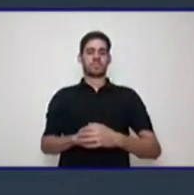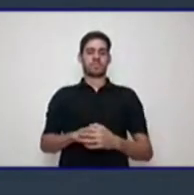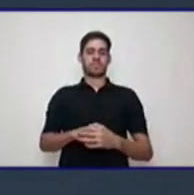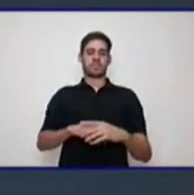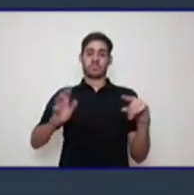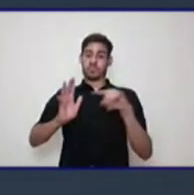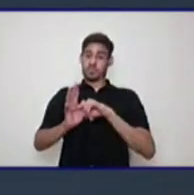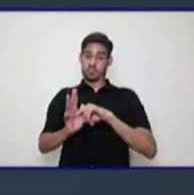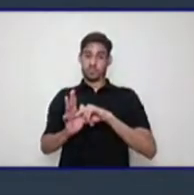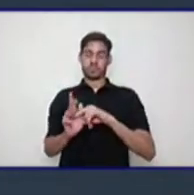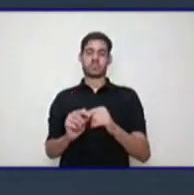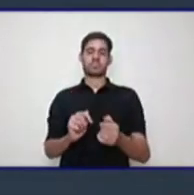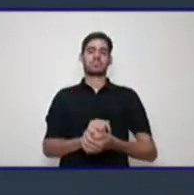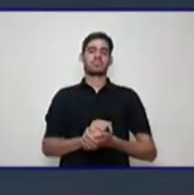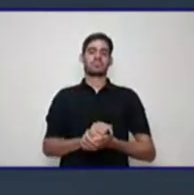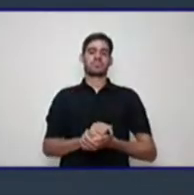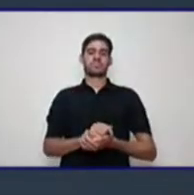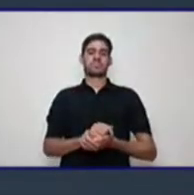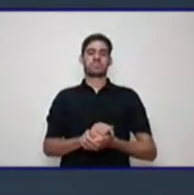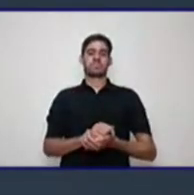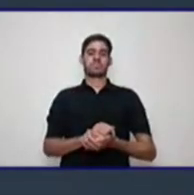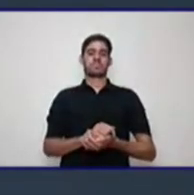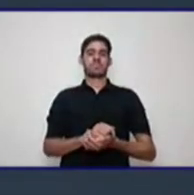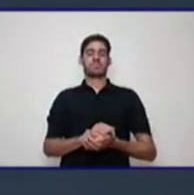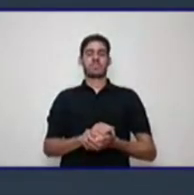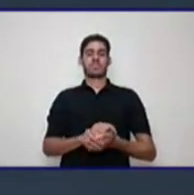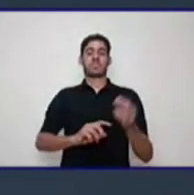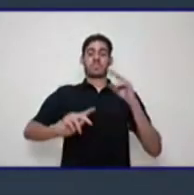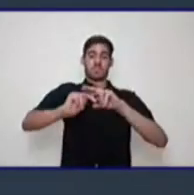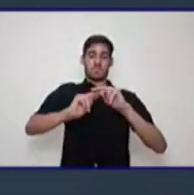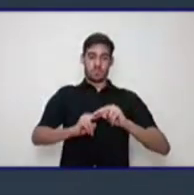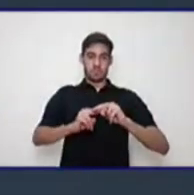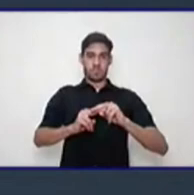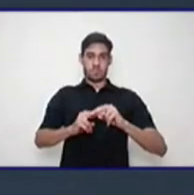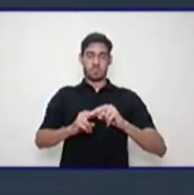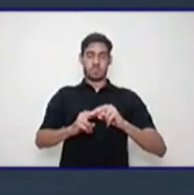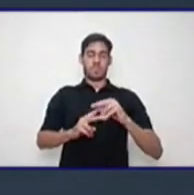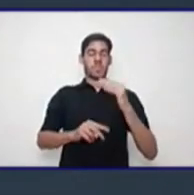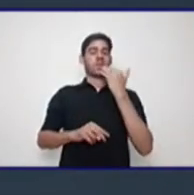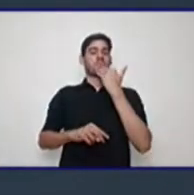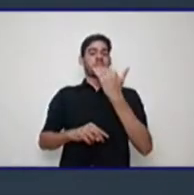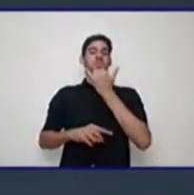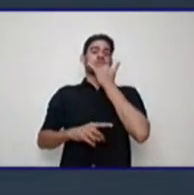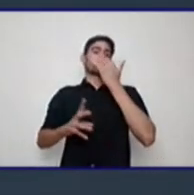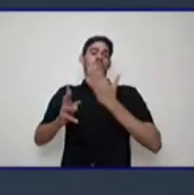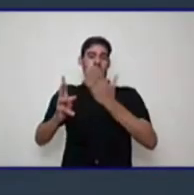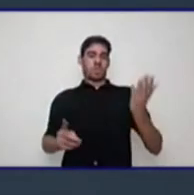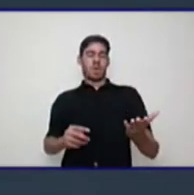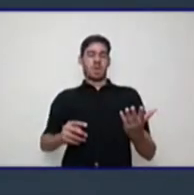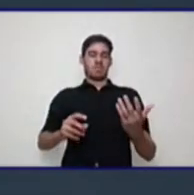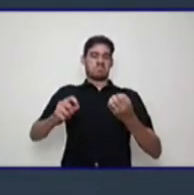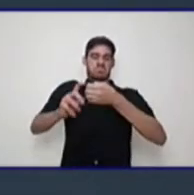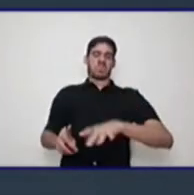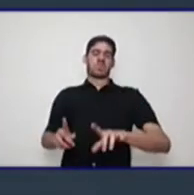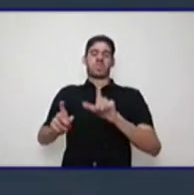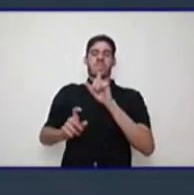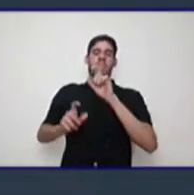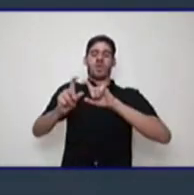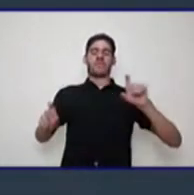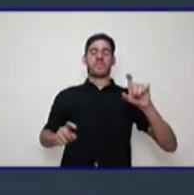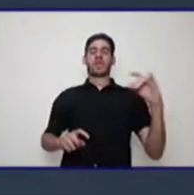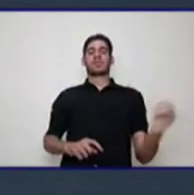negativa. E de parte isso, para, pedindo todas as vênias, não banalizar uma expressão que é importante,